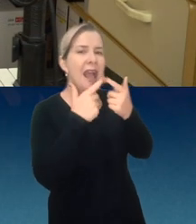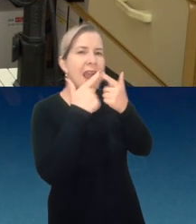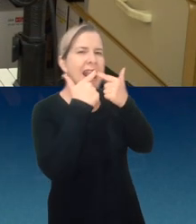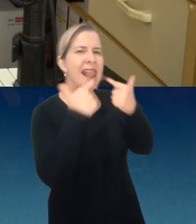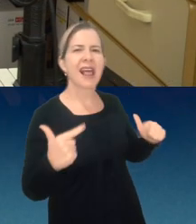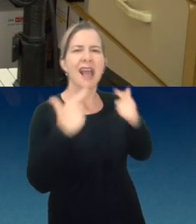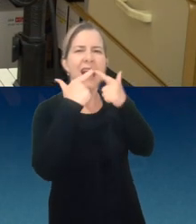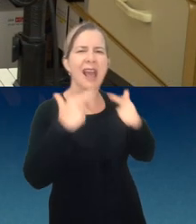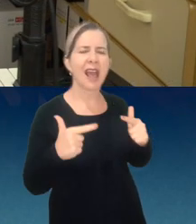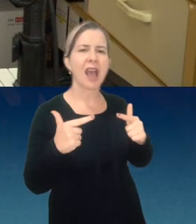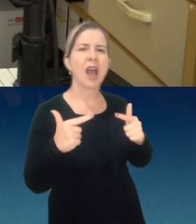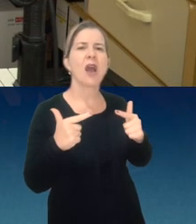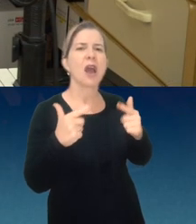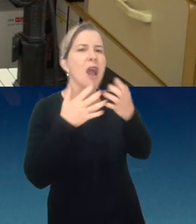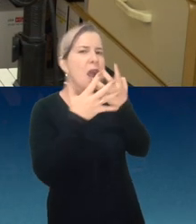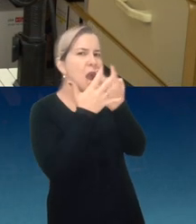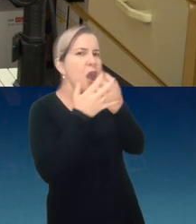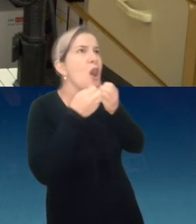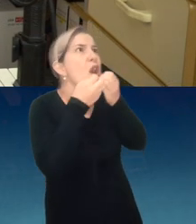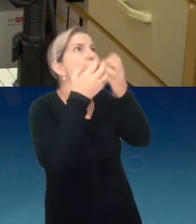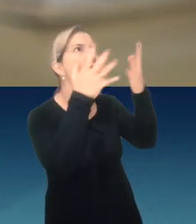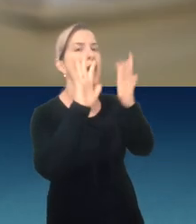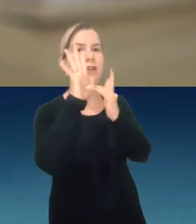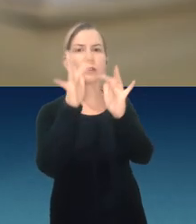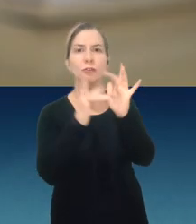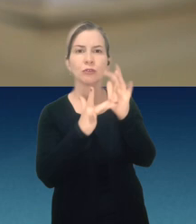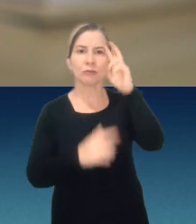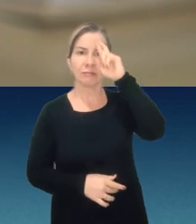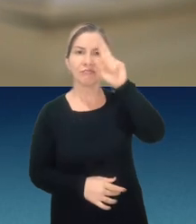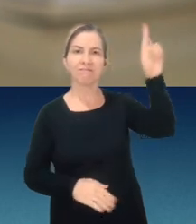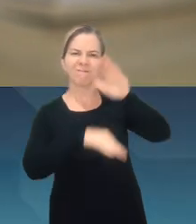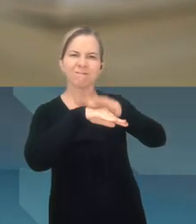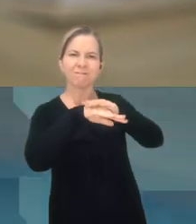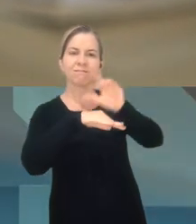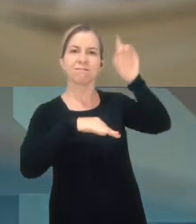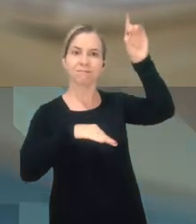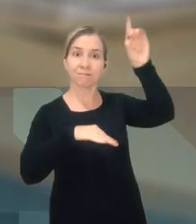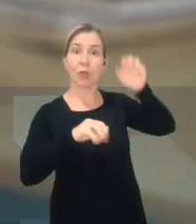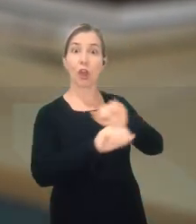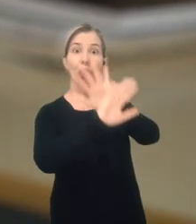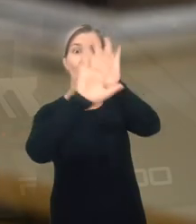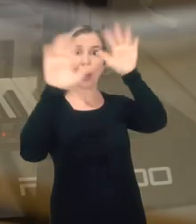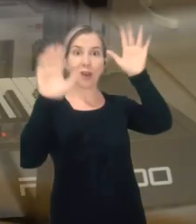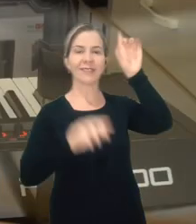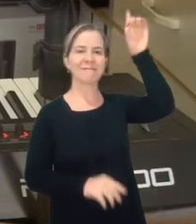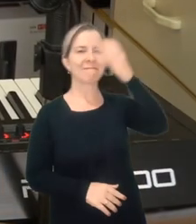e debaixo da terra, e toda língua confesse que Jesus Cristo é o Senhor, para a glória de Deus